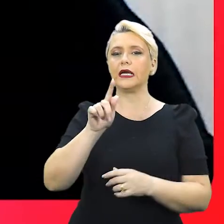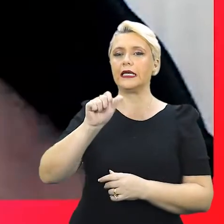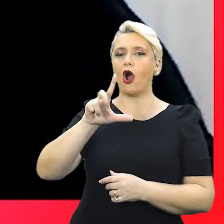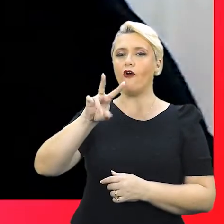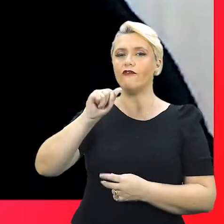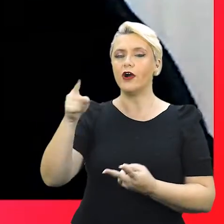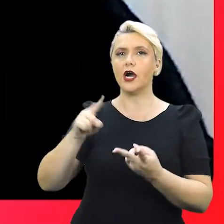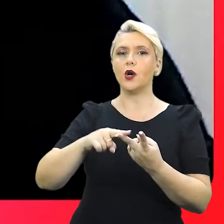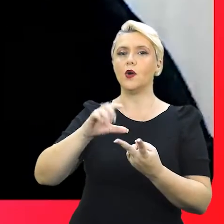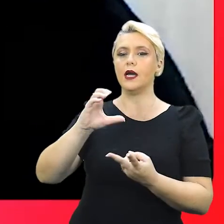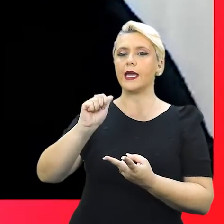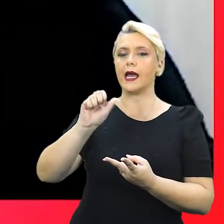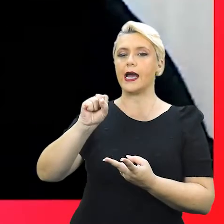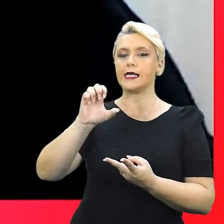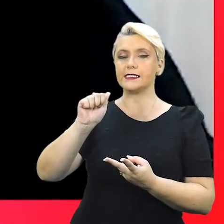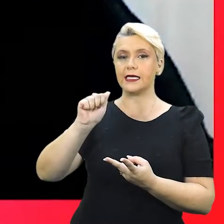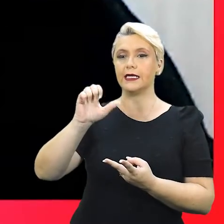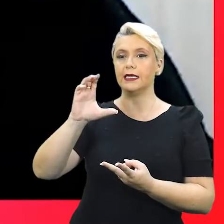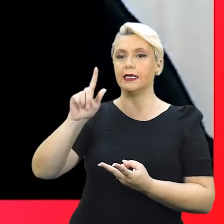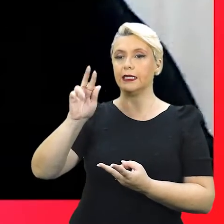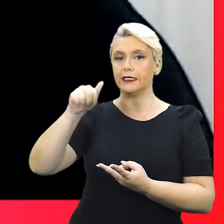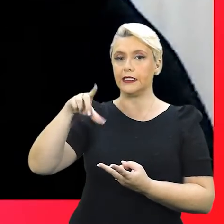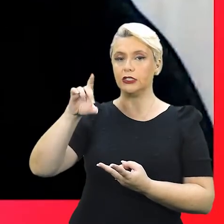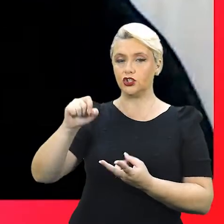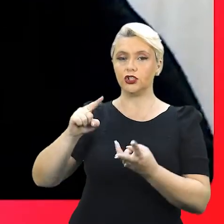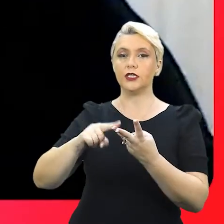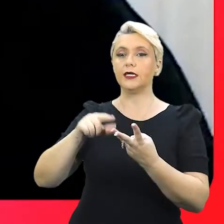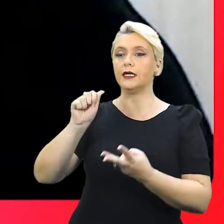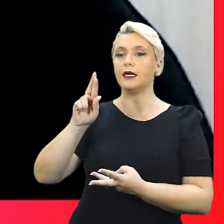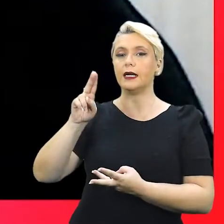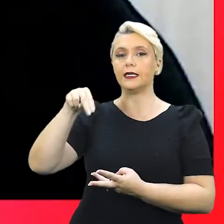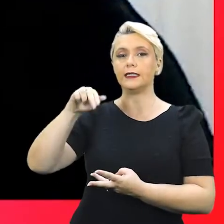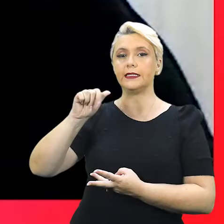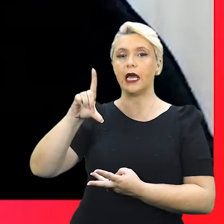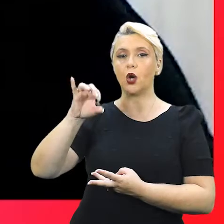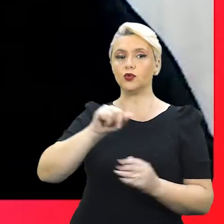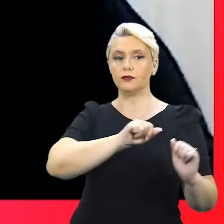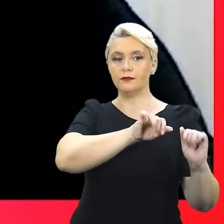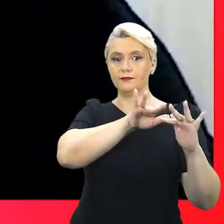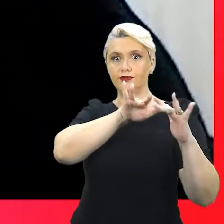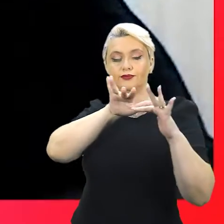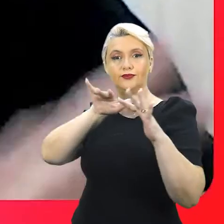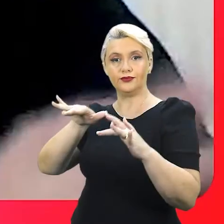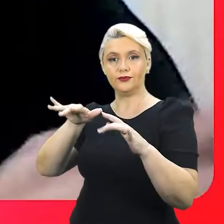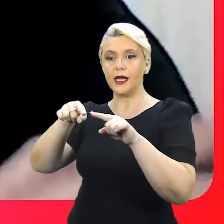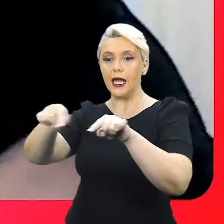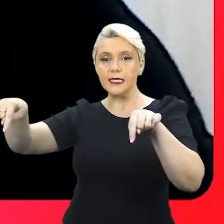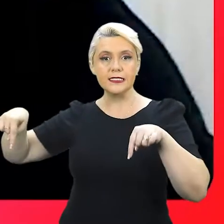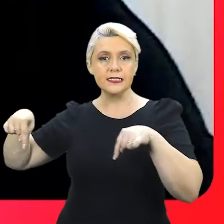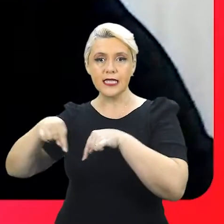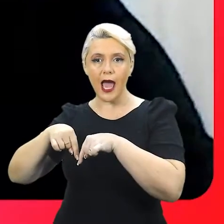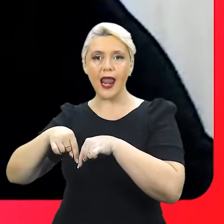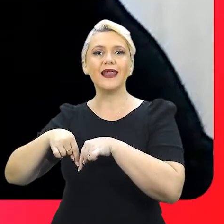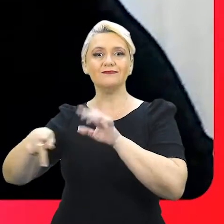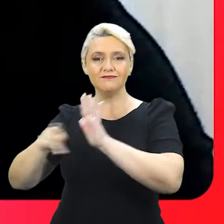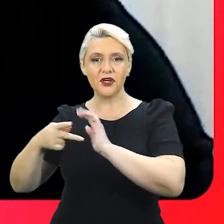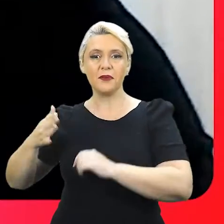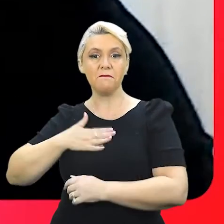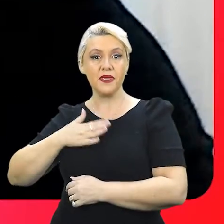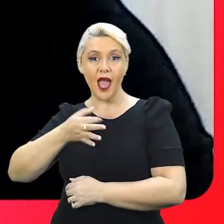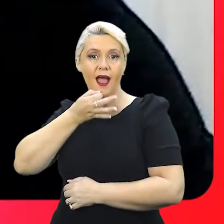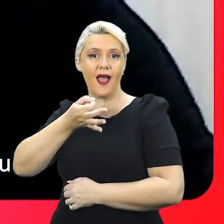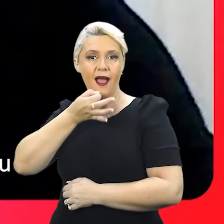o Casagrande, o Falcão e o Arnaldo César Coelho, eles se dirigiam imediatamente à cabine da